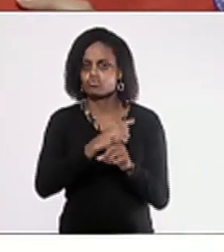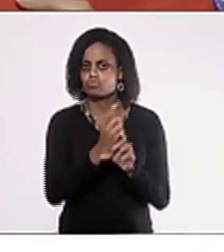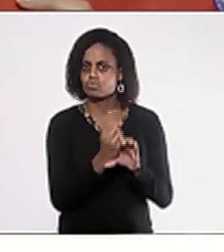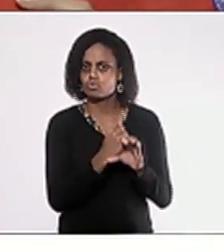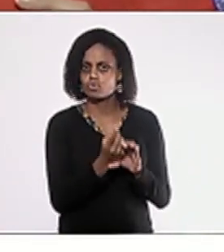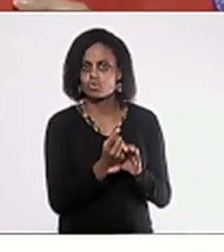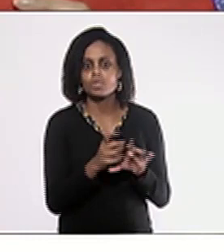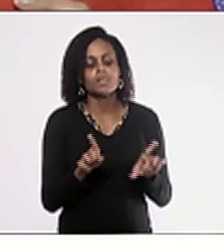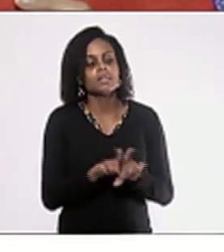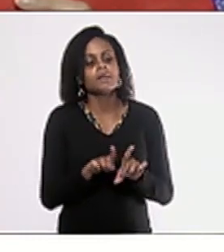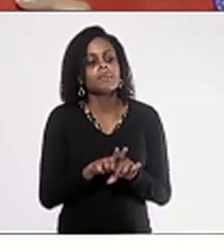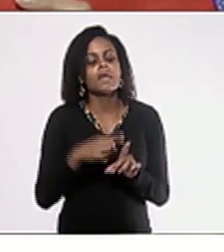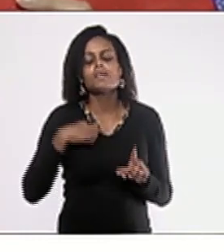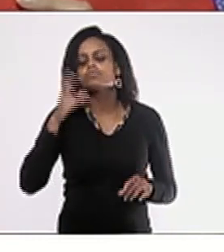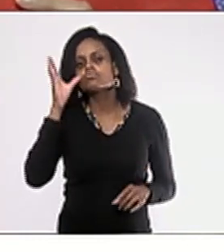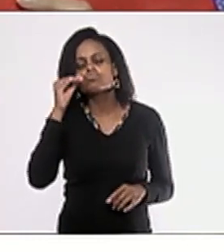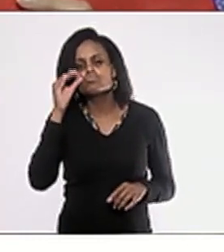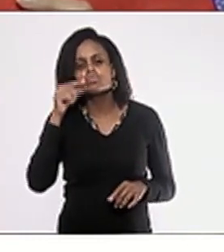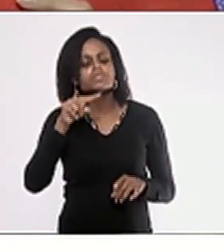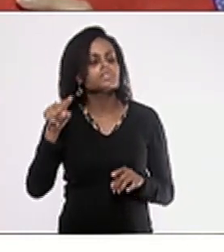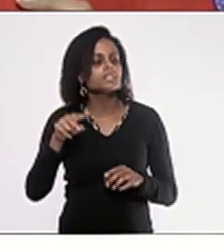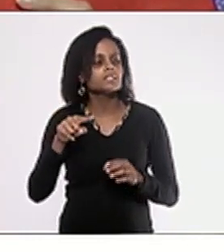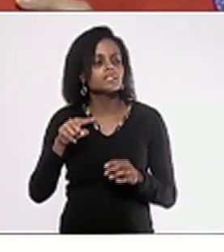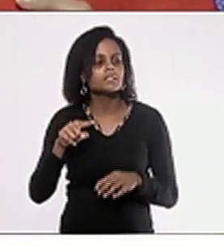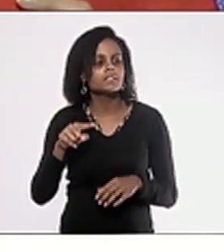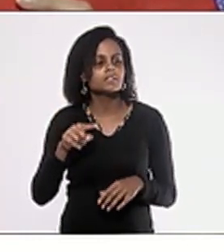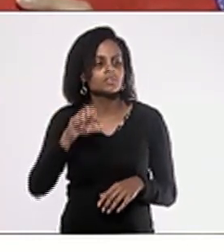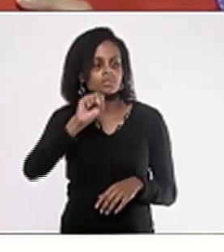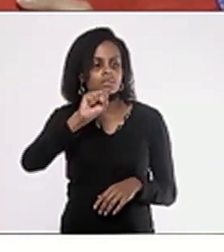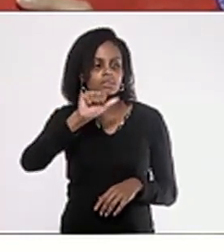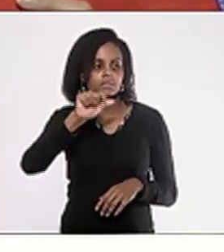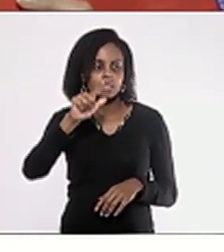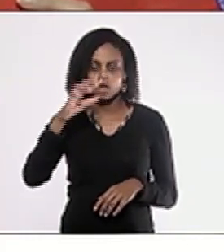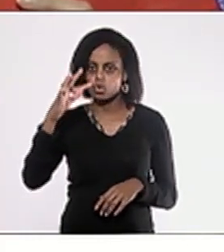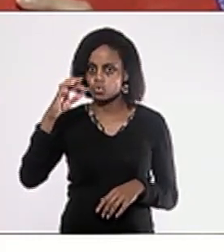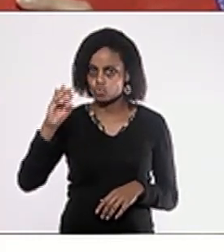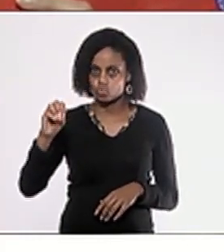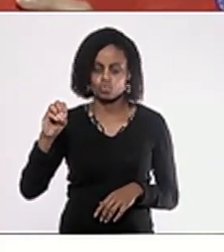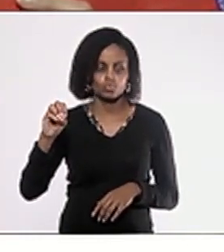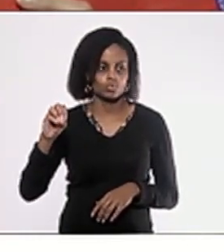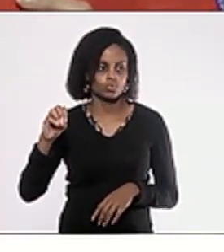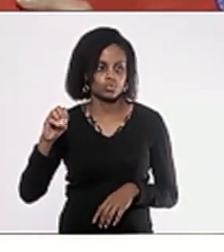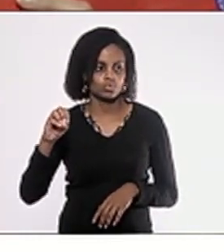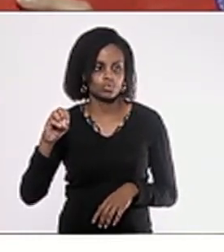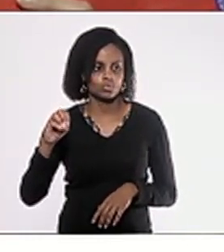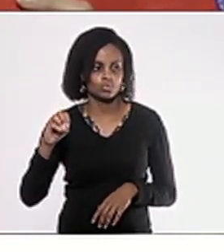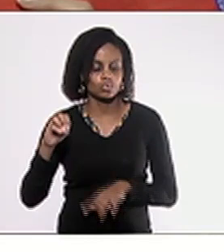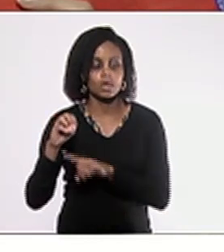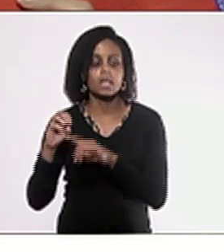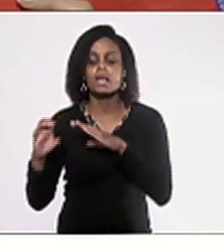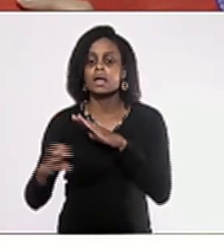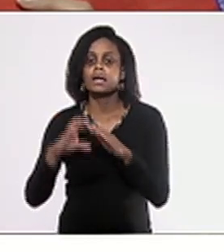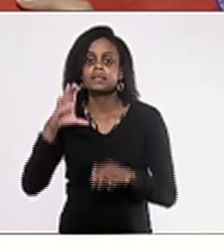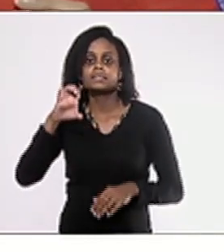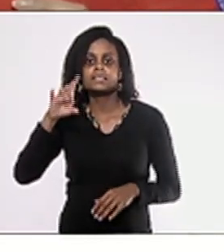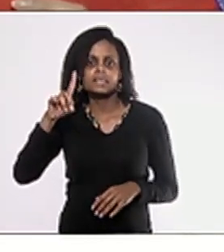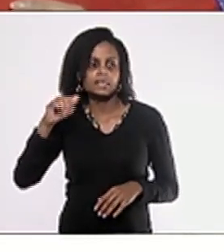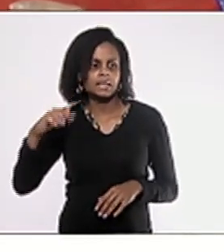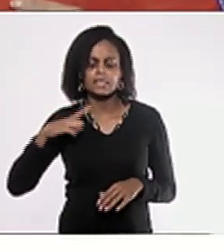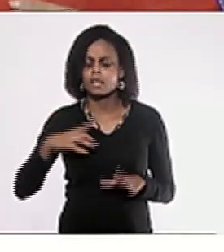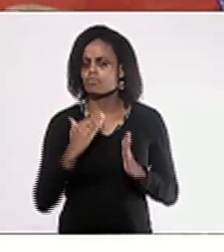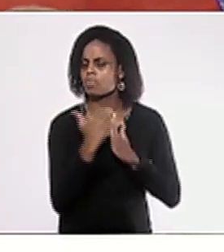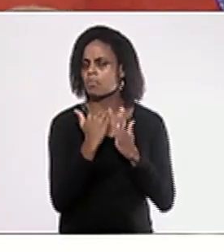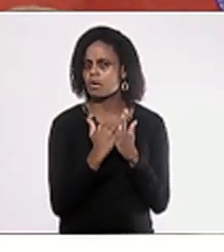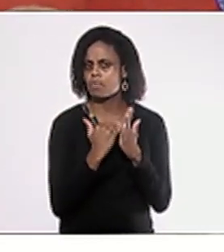eu até achei interessante a questão do salto. Gostei muito dessa palavra, o salto. A SEDAI tem o procedimento